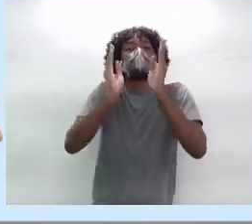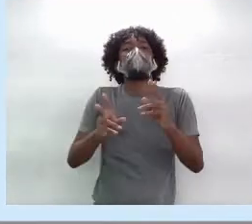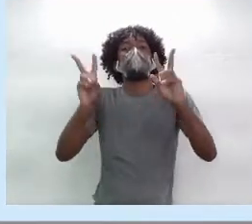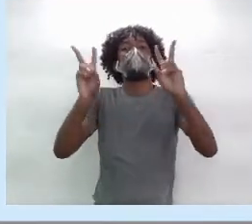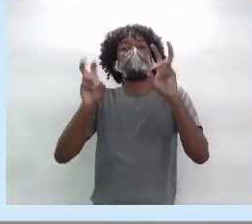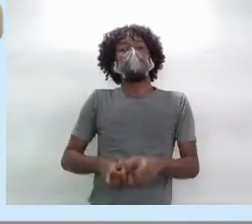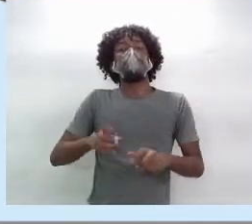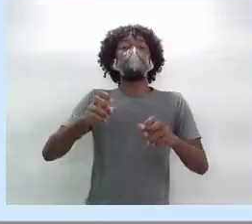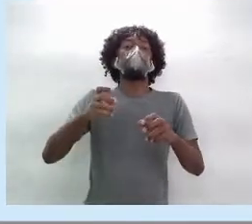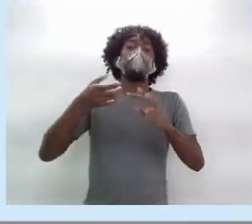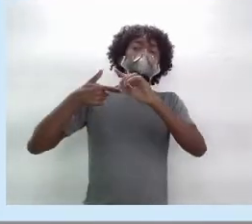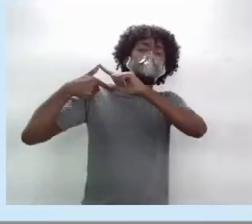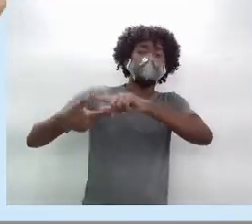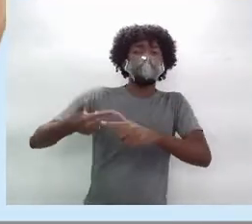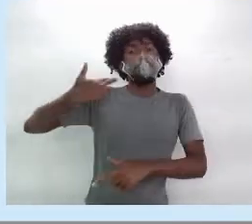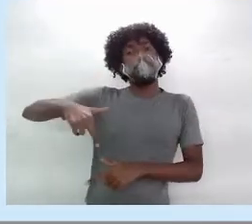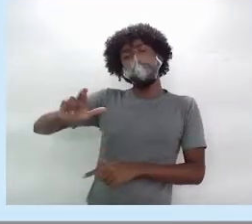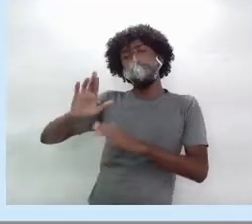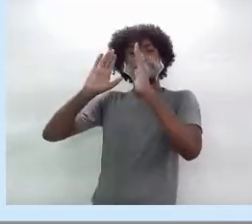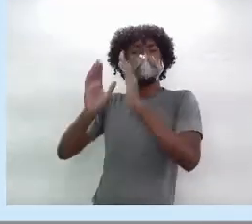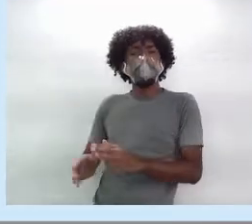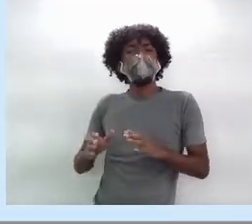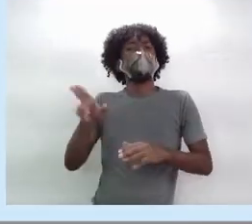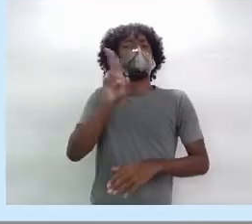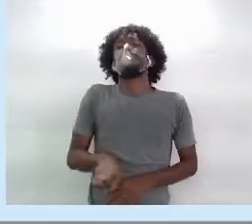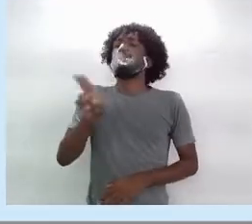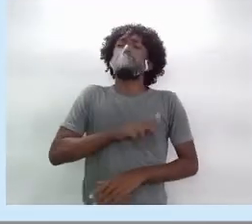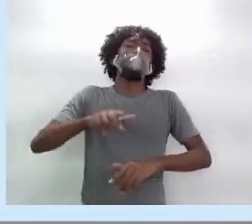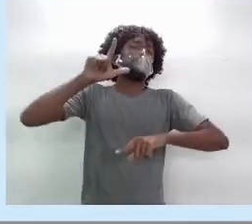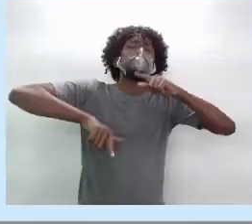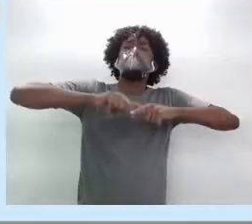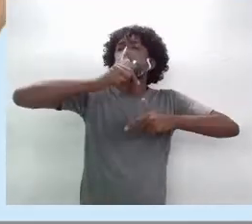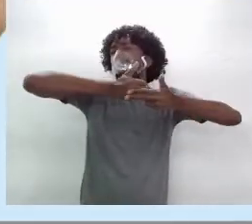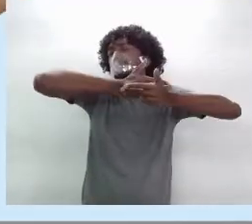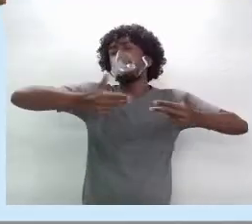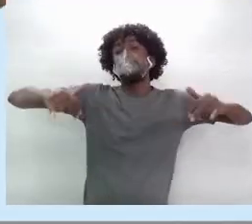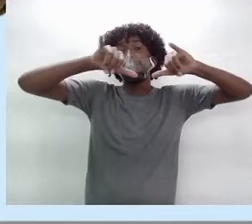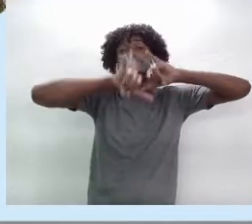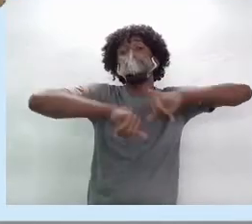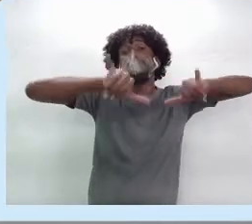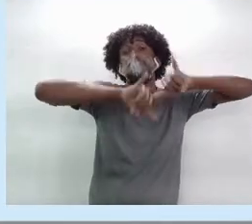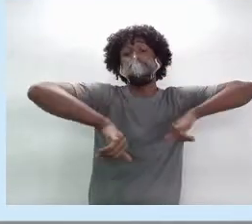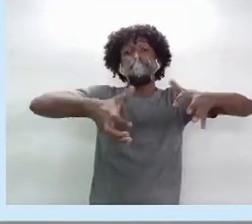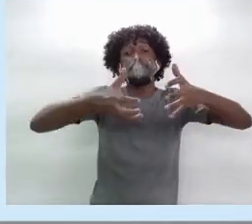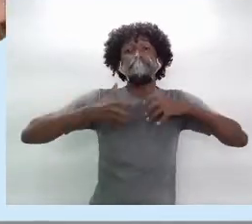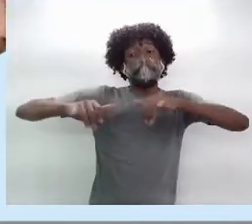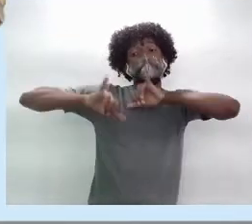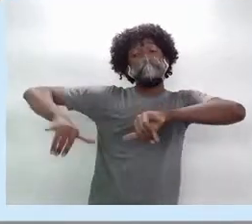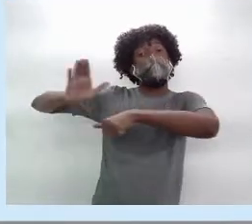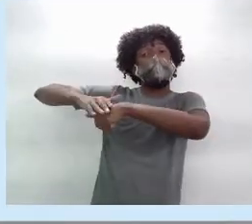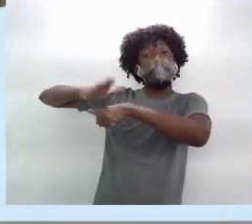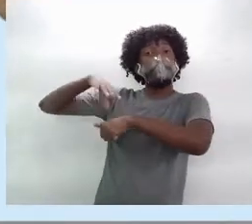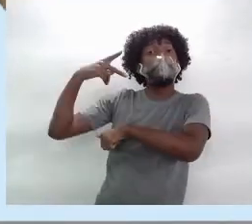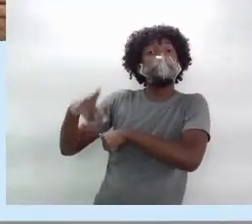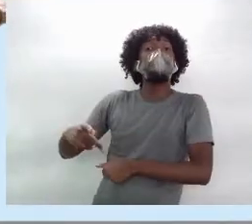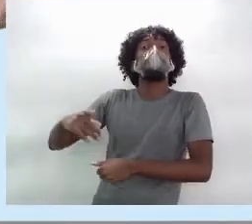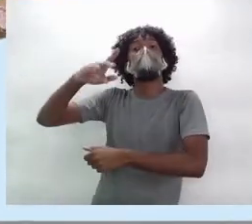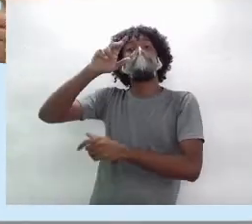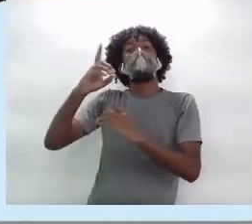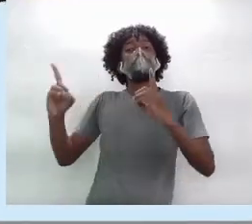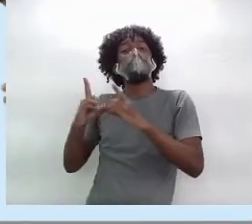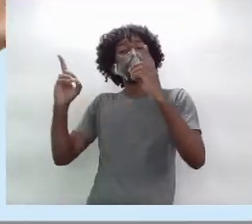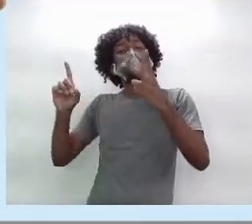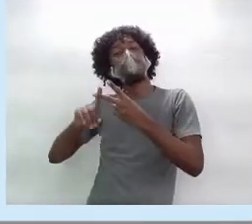tradições utilizaram e utilizam, certo, essa mídia para o quê? Divulgar a sua doutrina, a sua fé, o